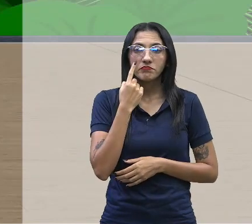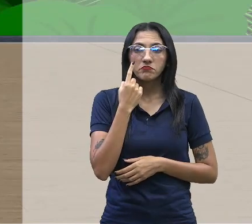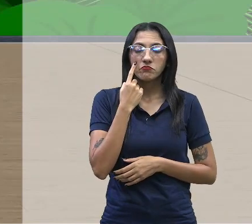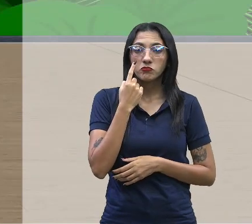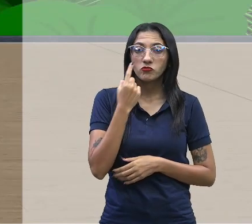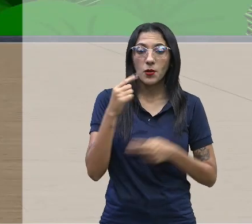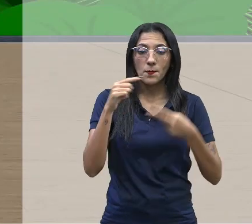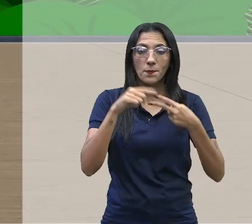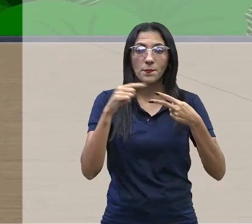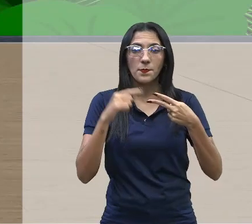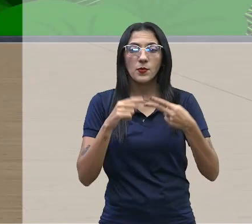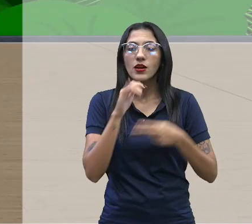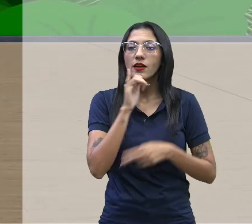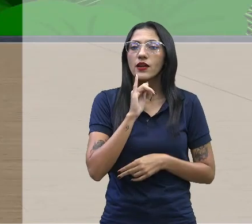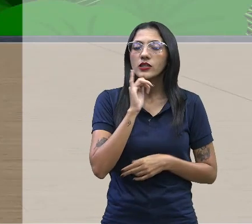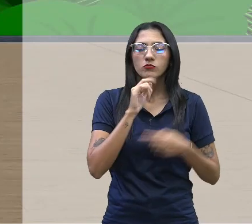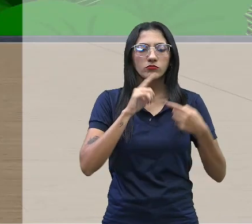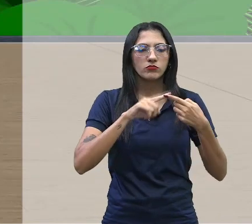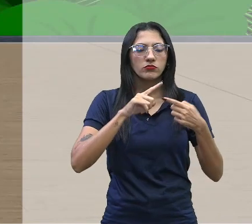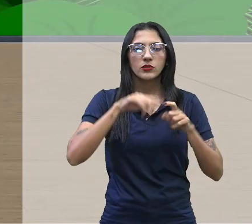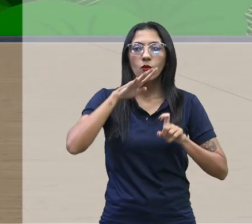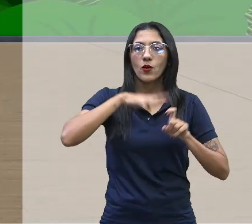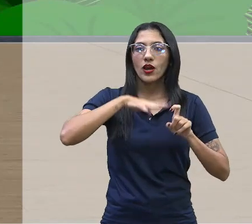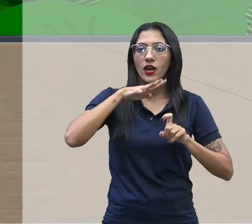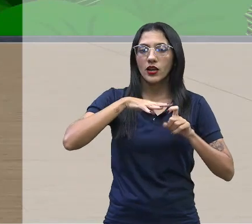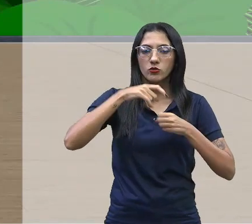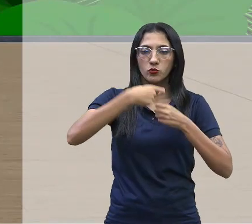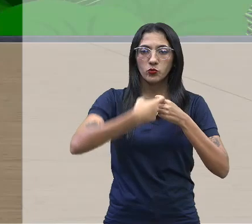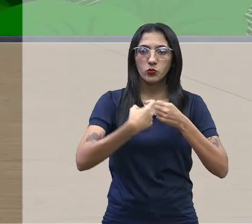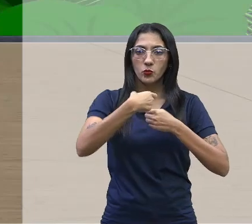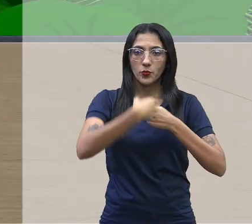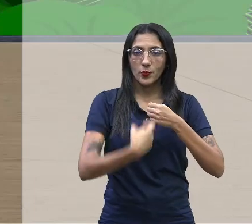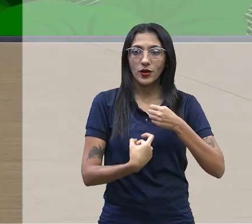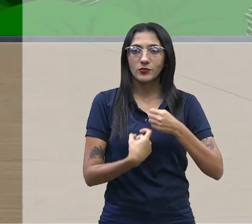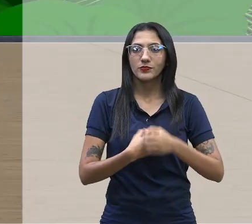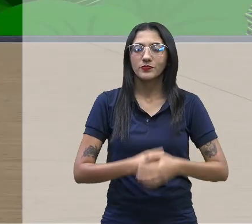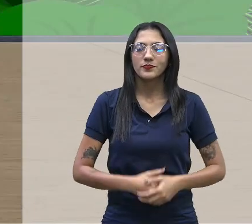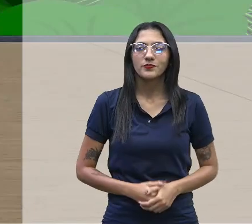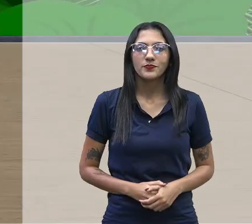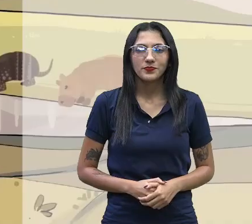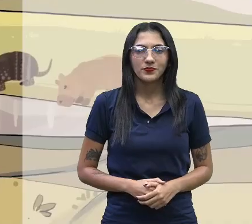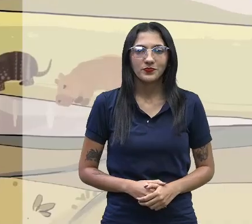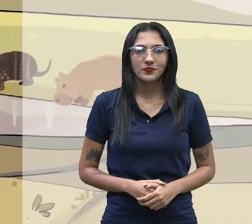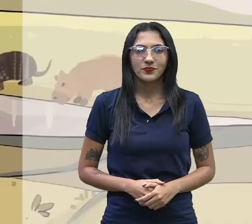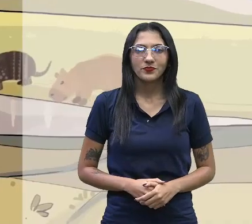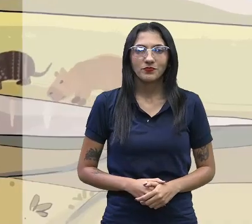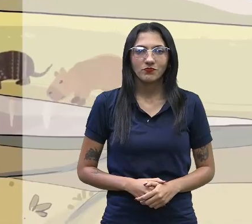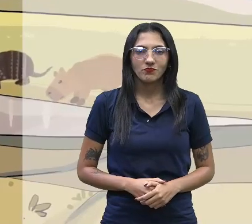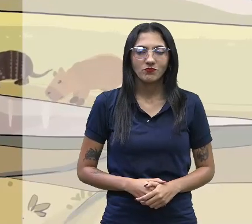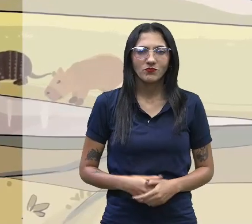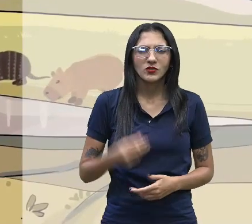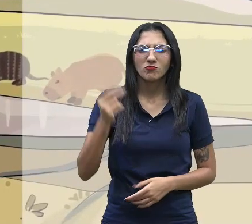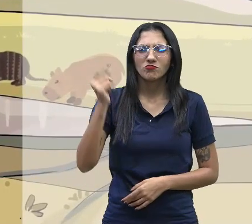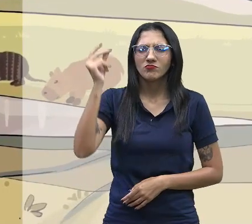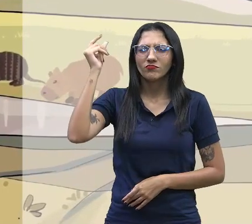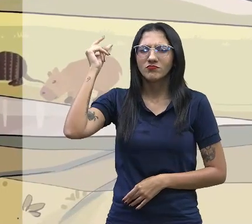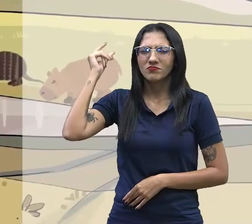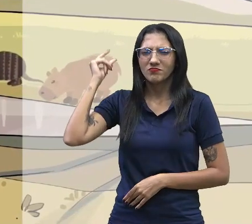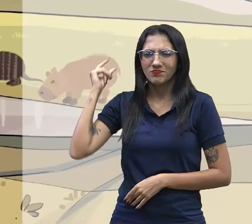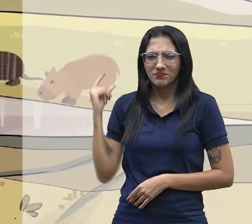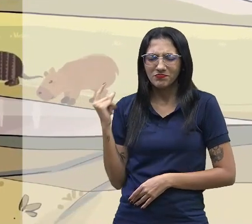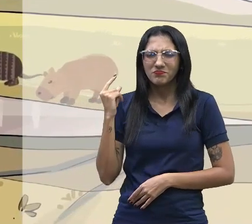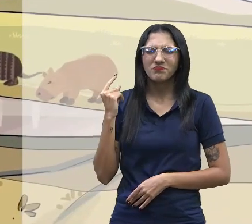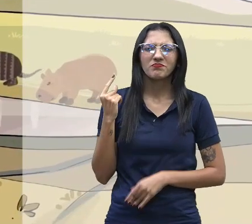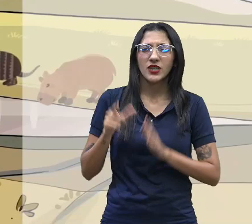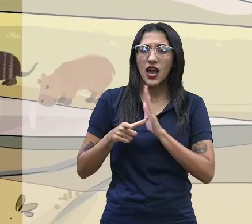exemplos. O primeiro é a lenda do Tucumã. Acompanhe aí. Há muito tempo, antes que os